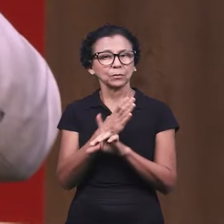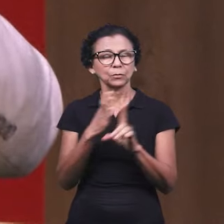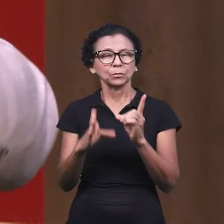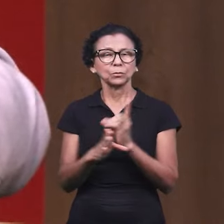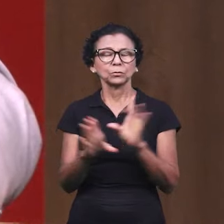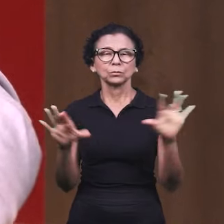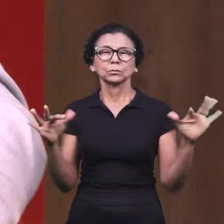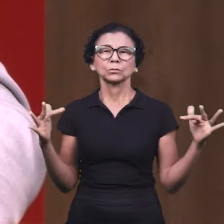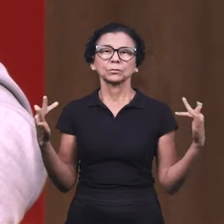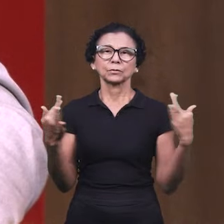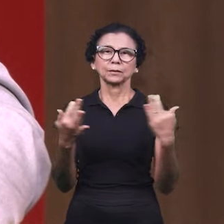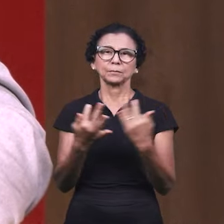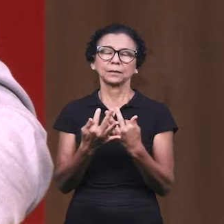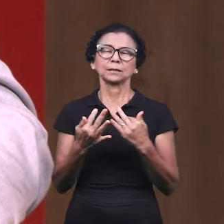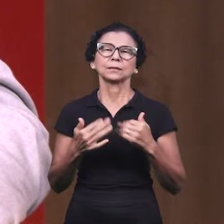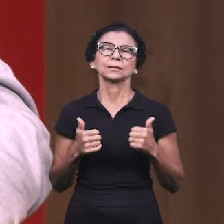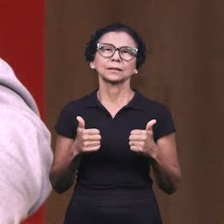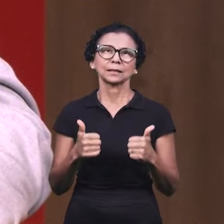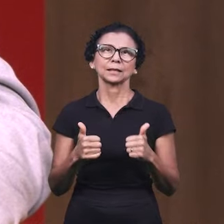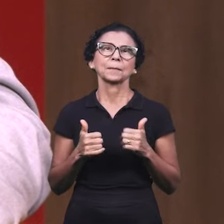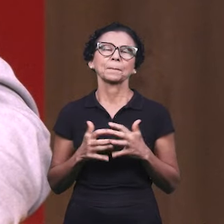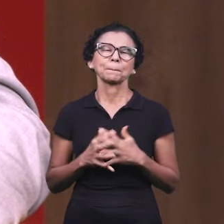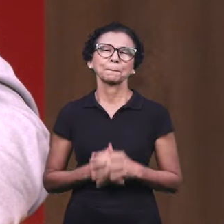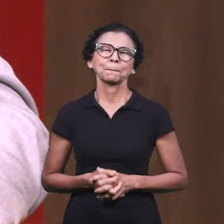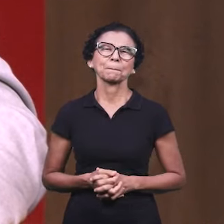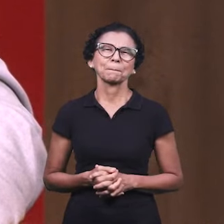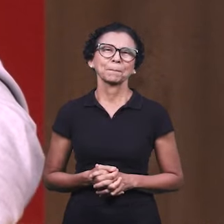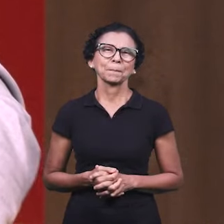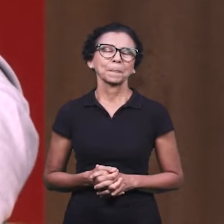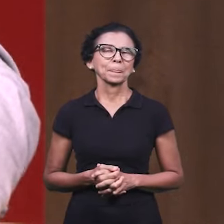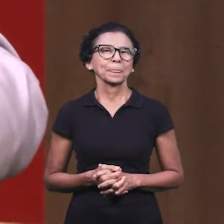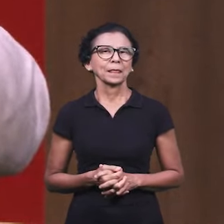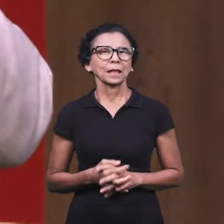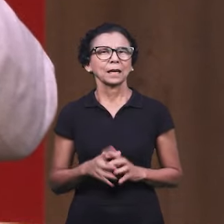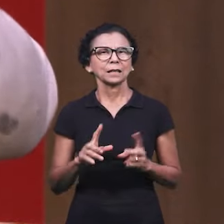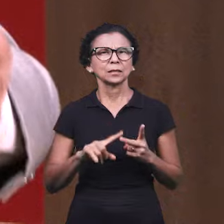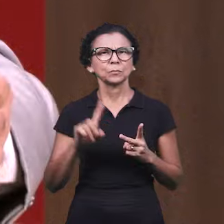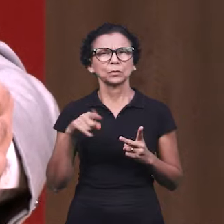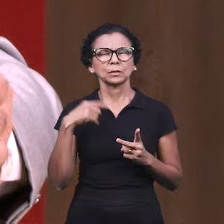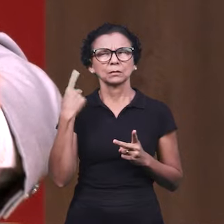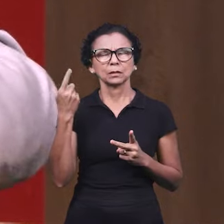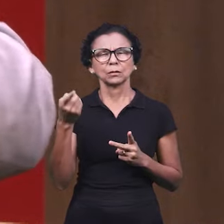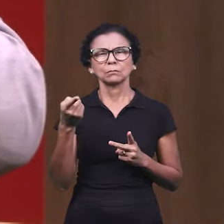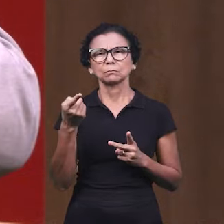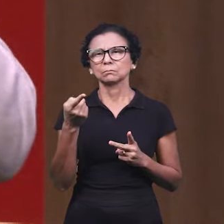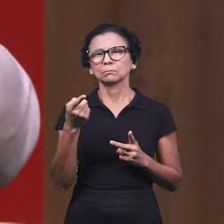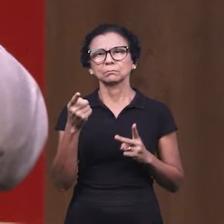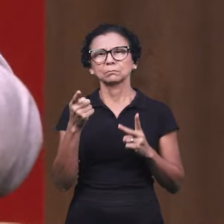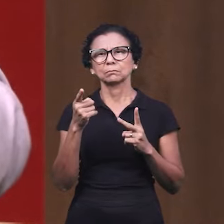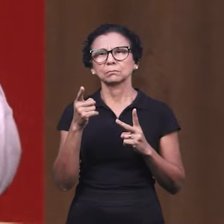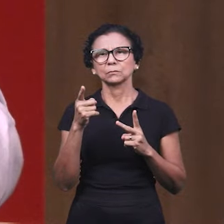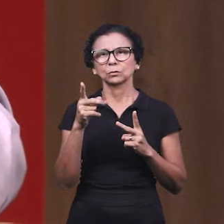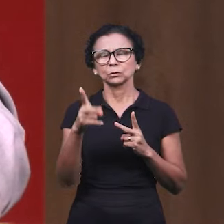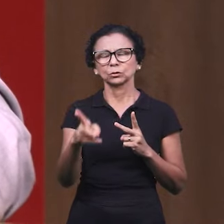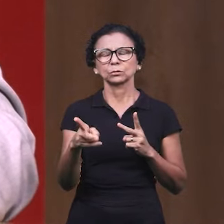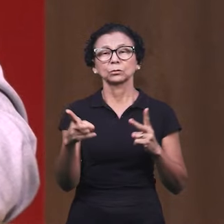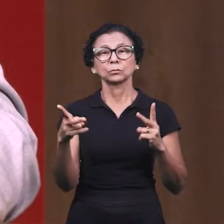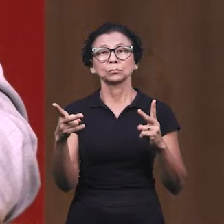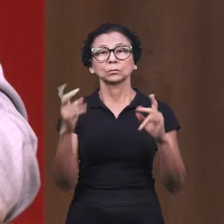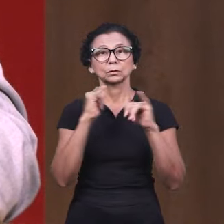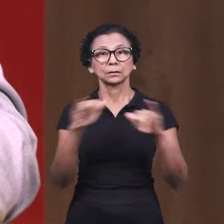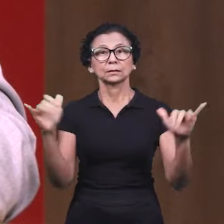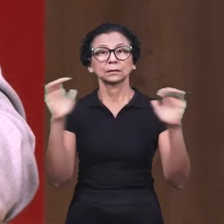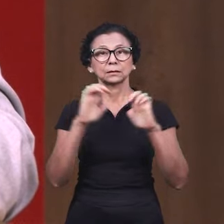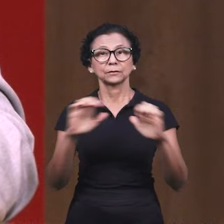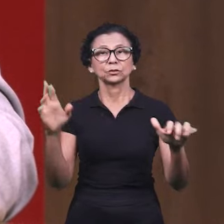agora e vai até daqui a pouquinho com o culto no lar depois anunciando Evangelho Eterno enfim essa programação maravilhosa que o